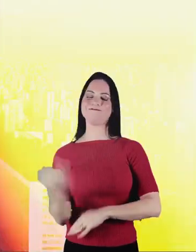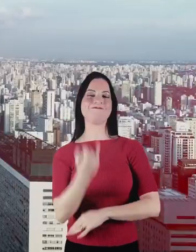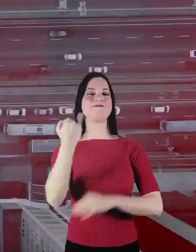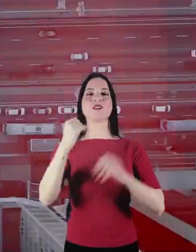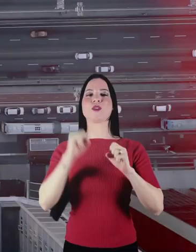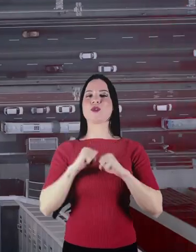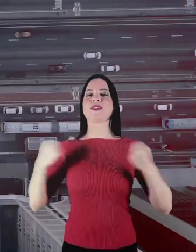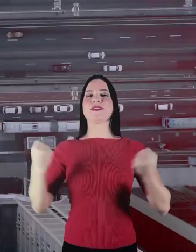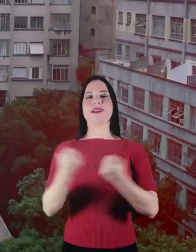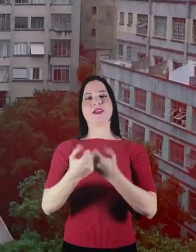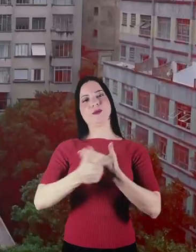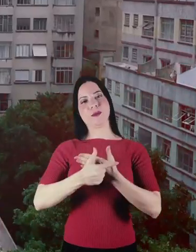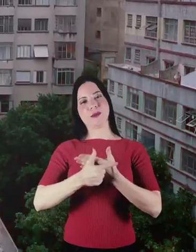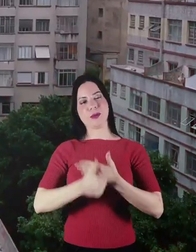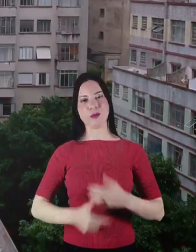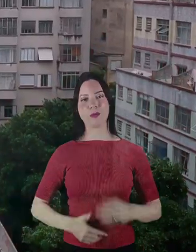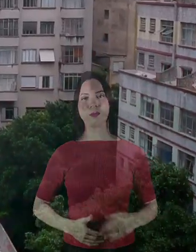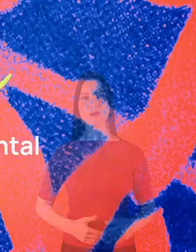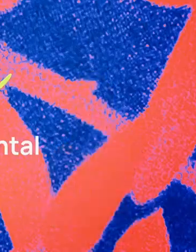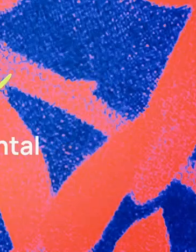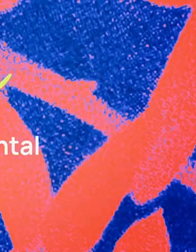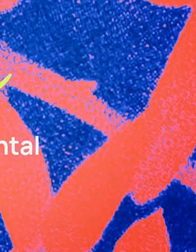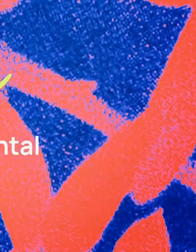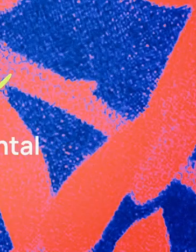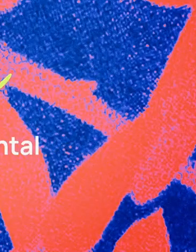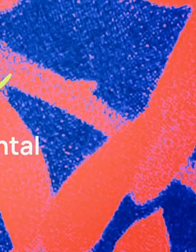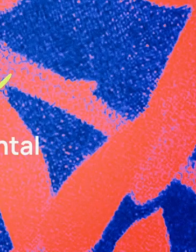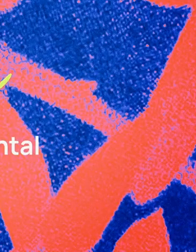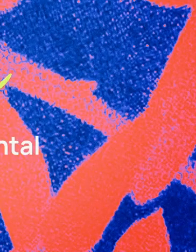têm um papel fundamental na sociedade.